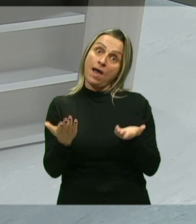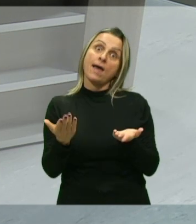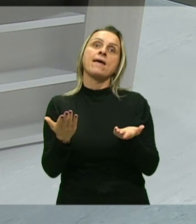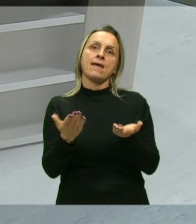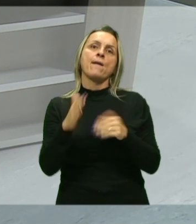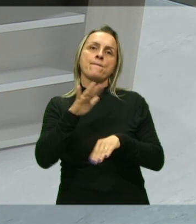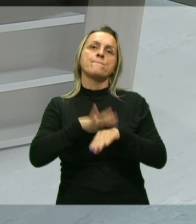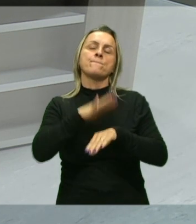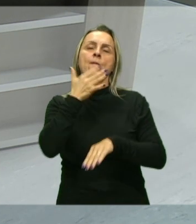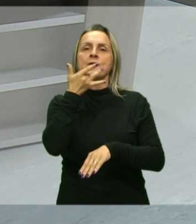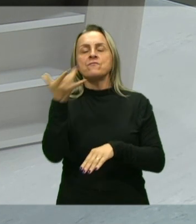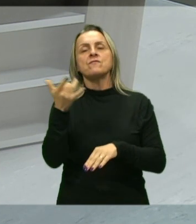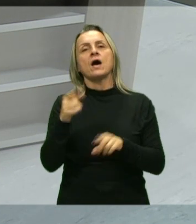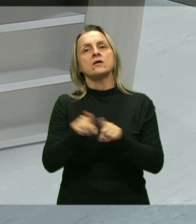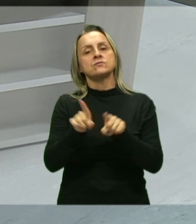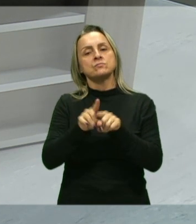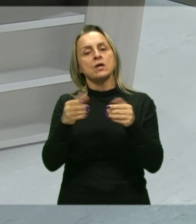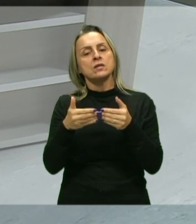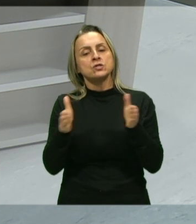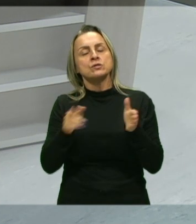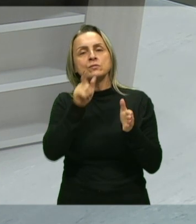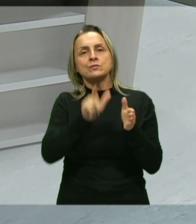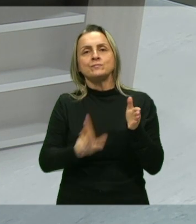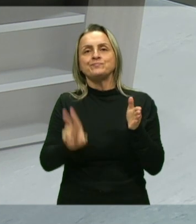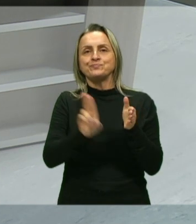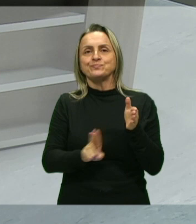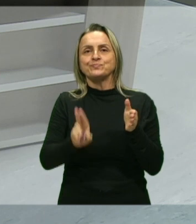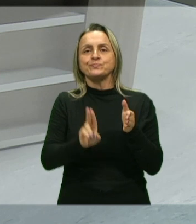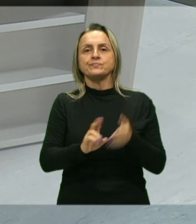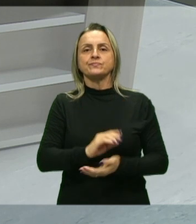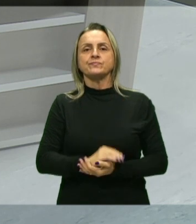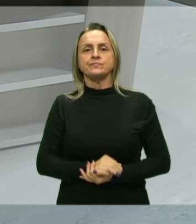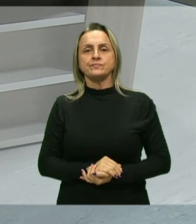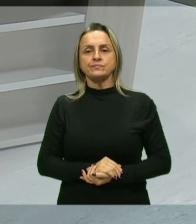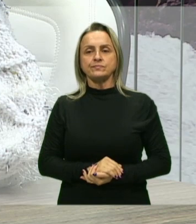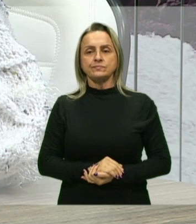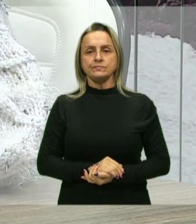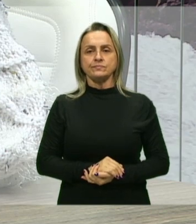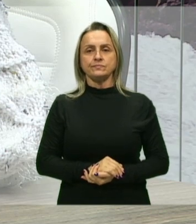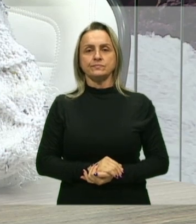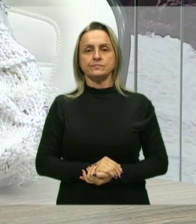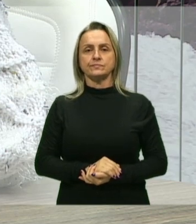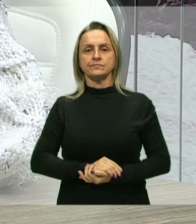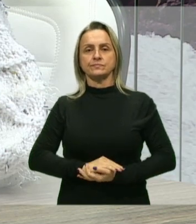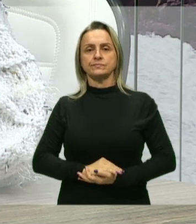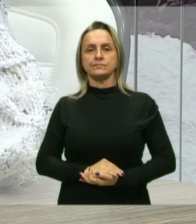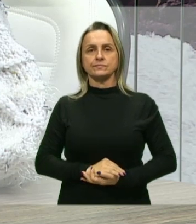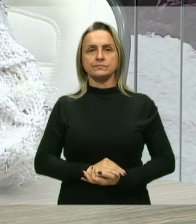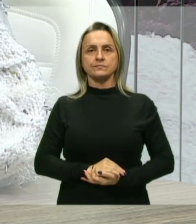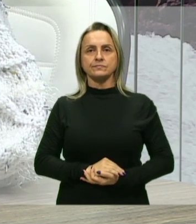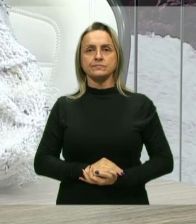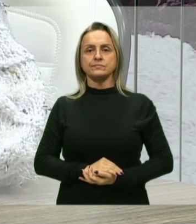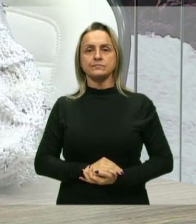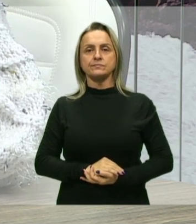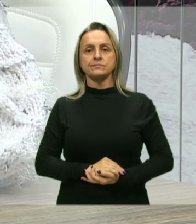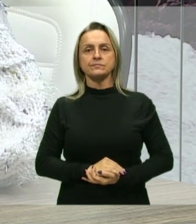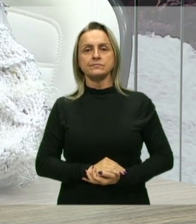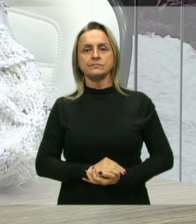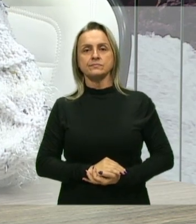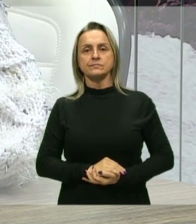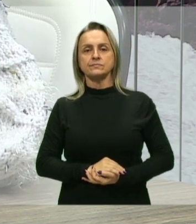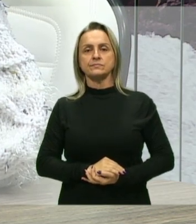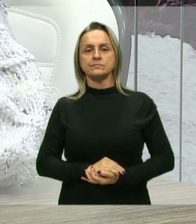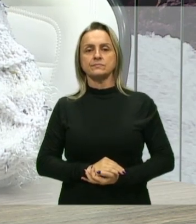pessoas também utilizarem, né? Essa benfeitoria que a gente acaba ganhando, né? E, assim, bom, o